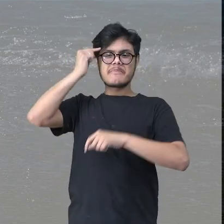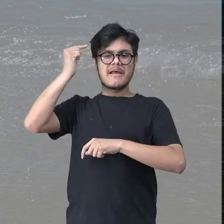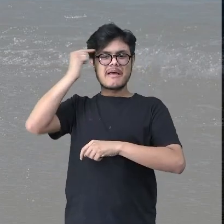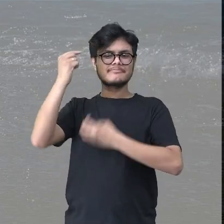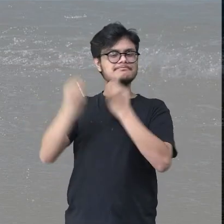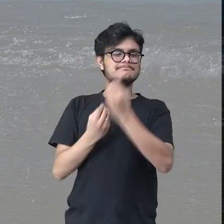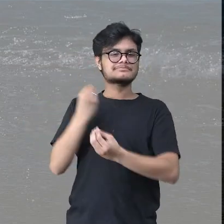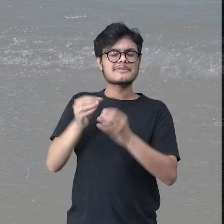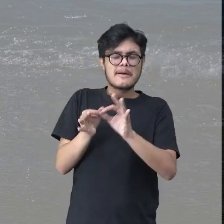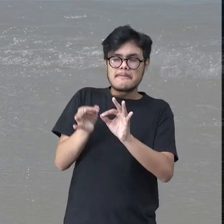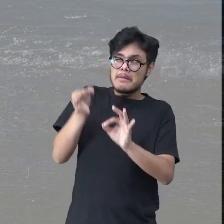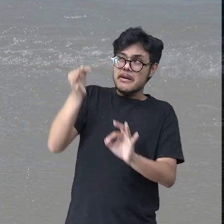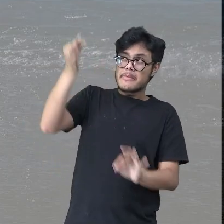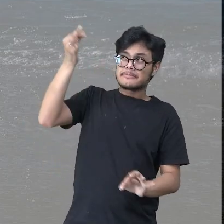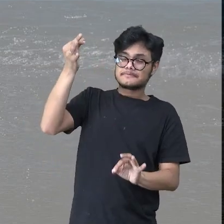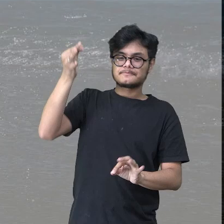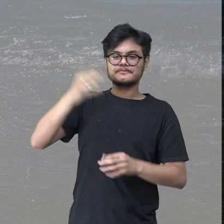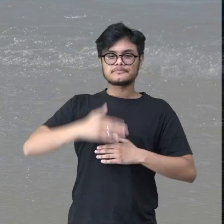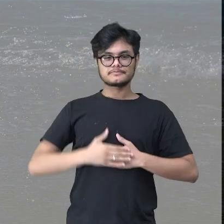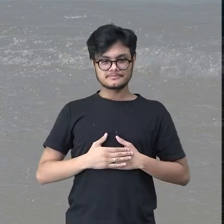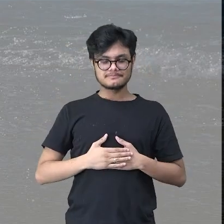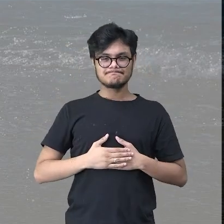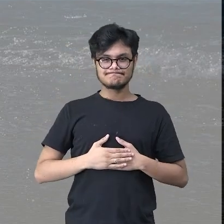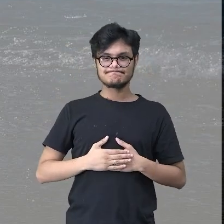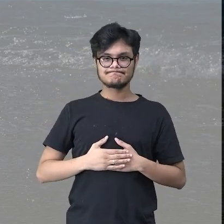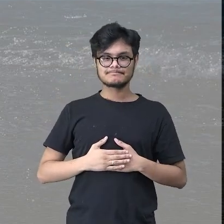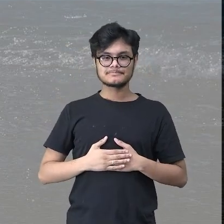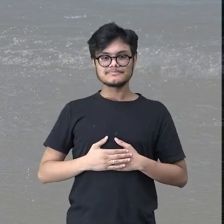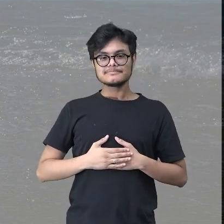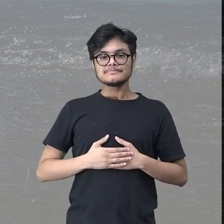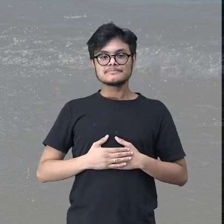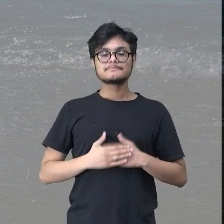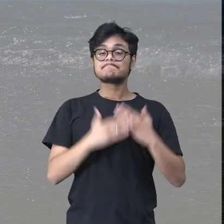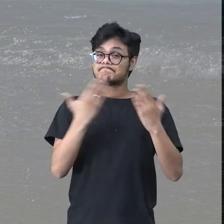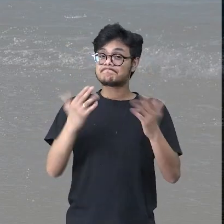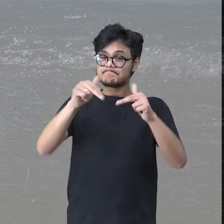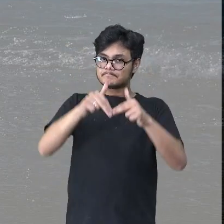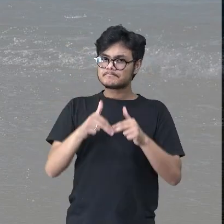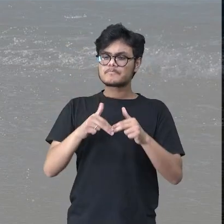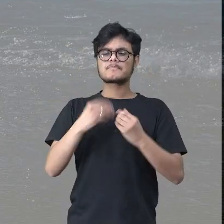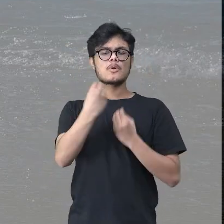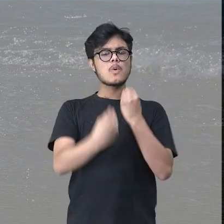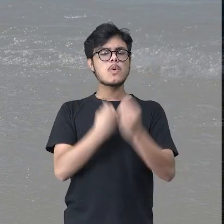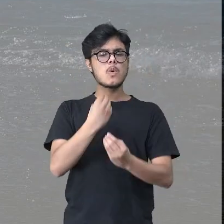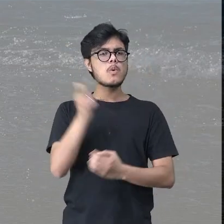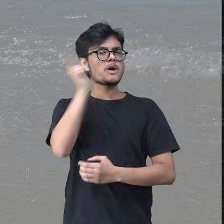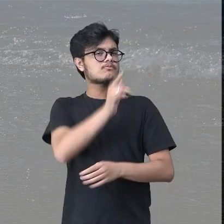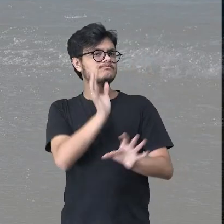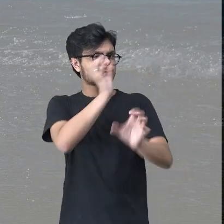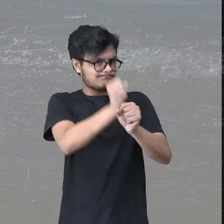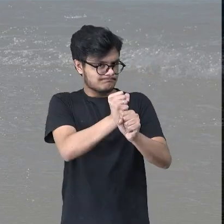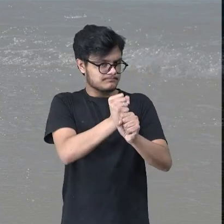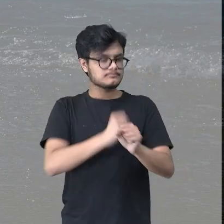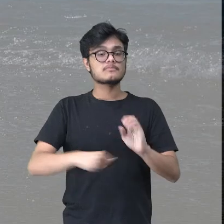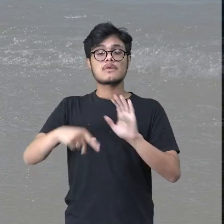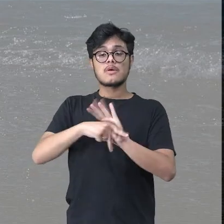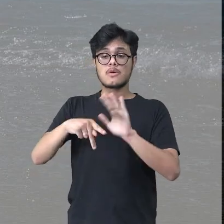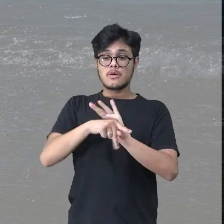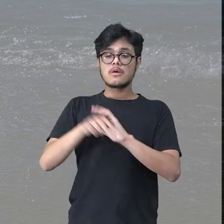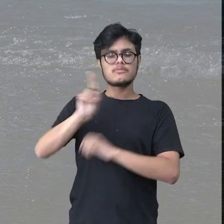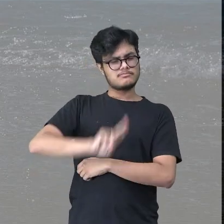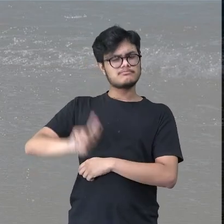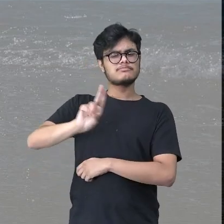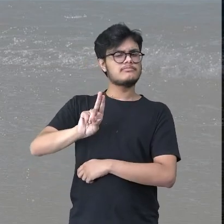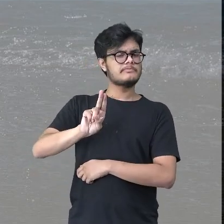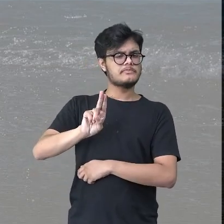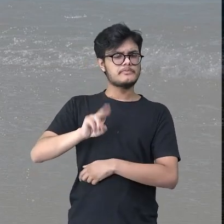nessas distâncias que são muito grandes. E a gente vai ver qual é a unidade de medida que a gente utiliza para medir